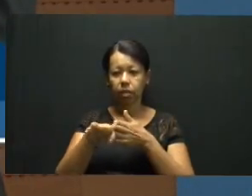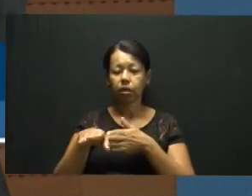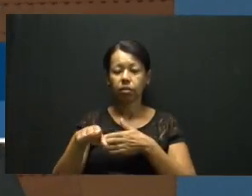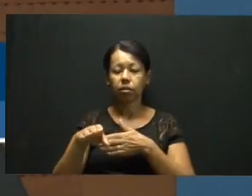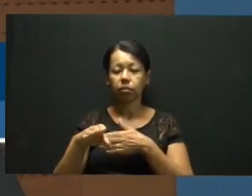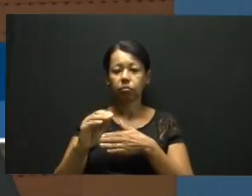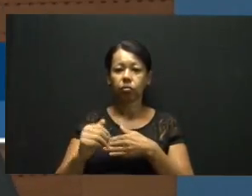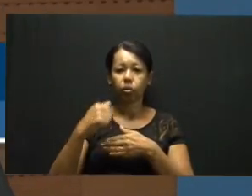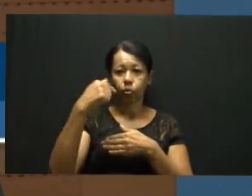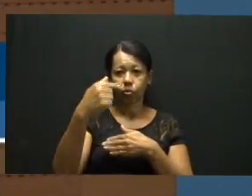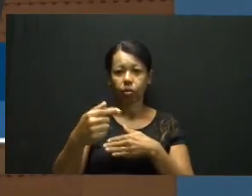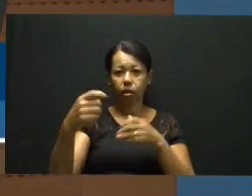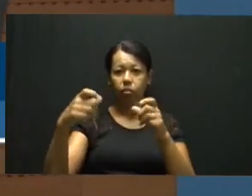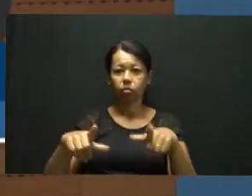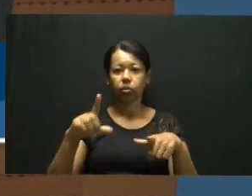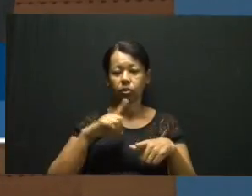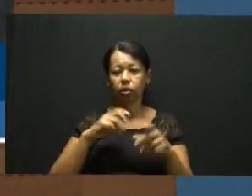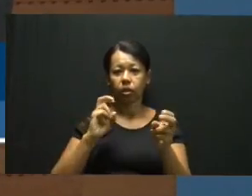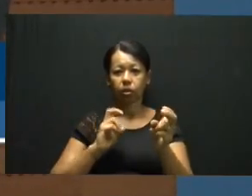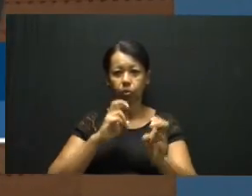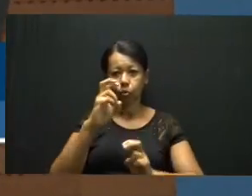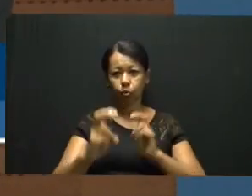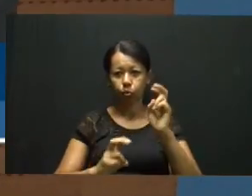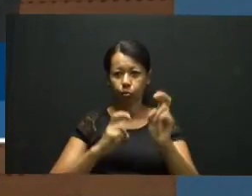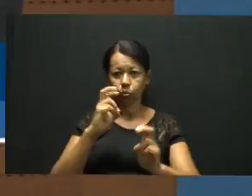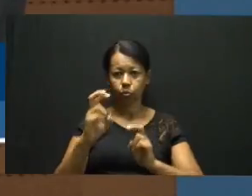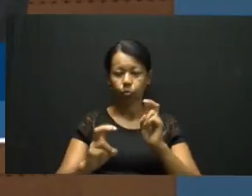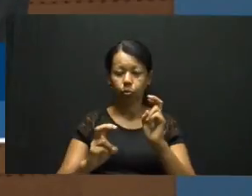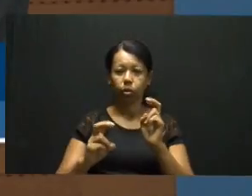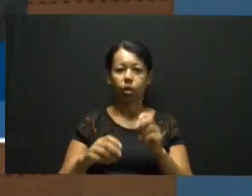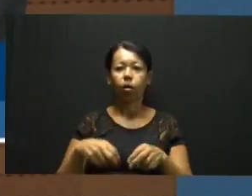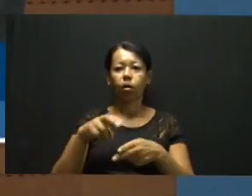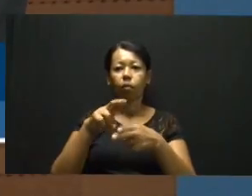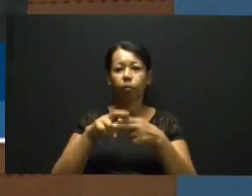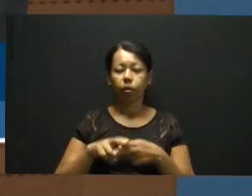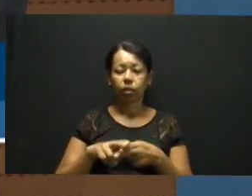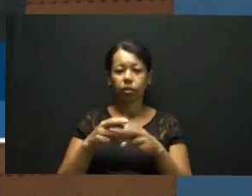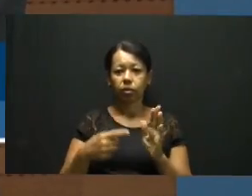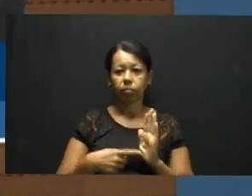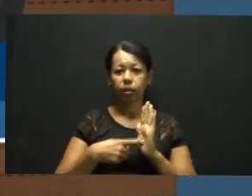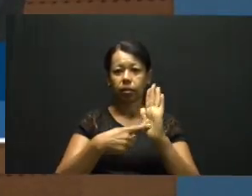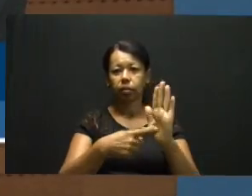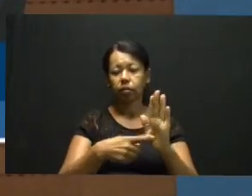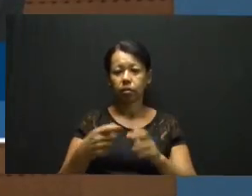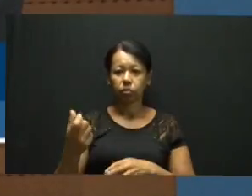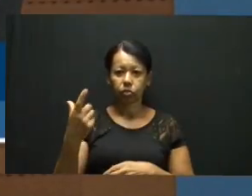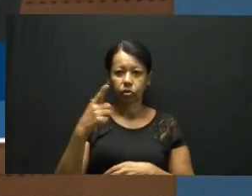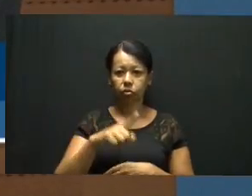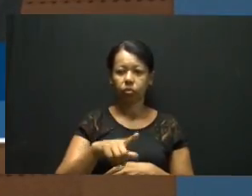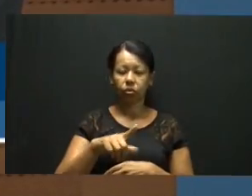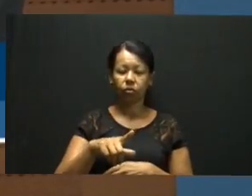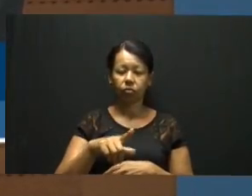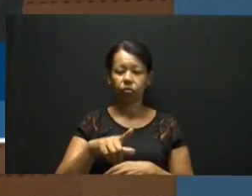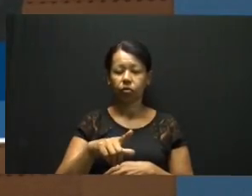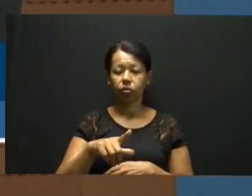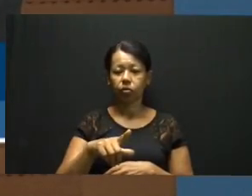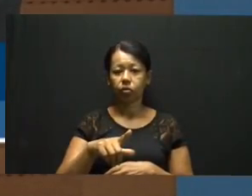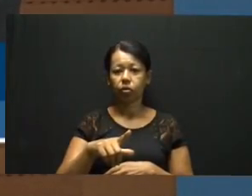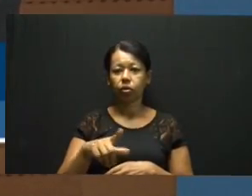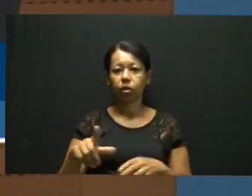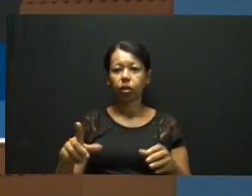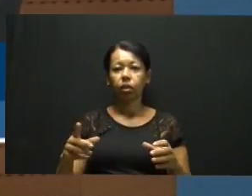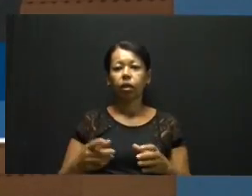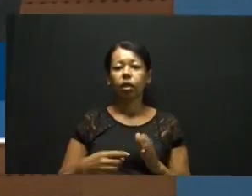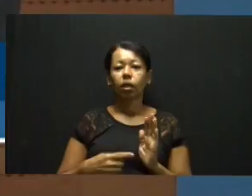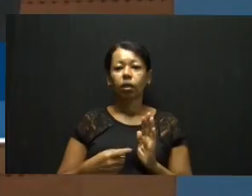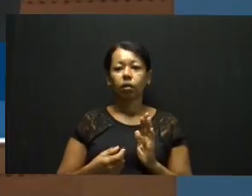aonde temos a Via Férrea. Por isso, estou apresentando novamente, criando novamente